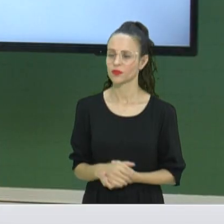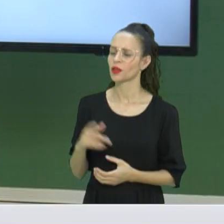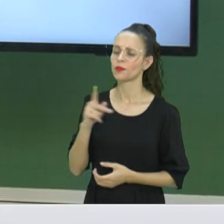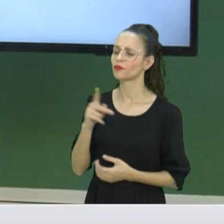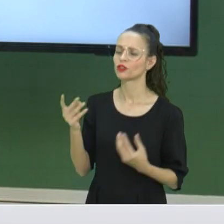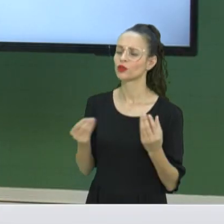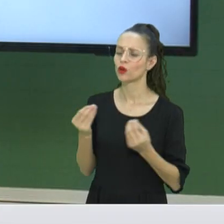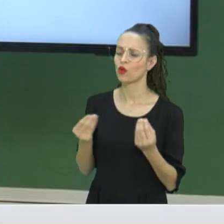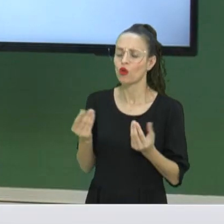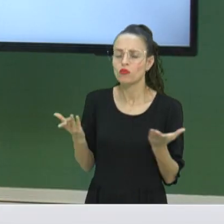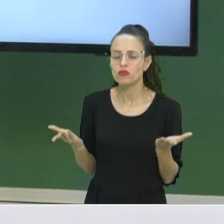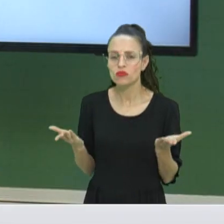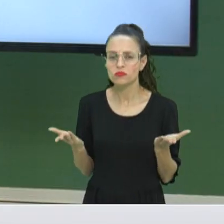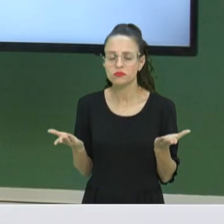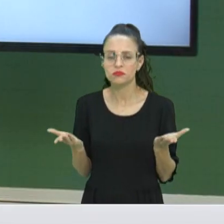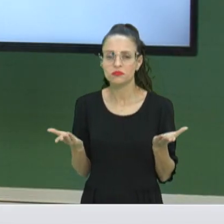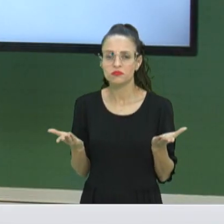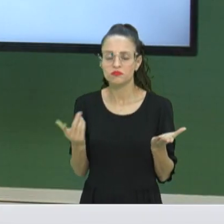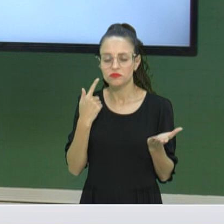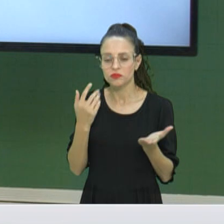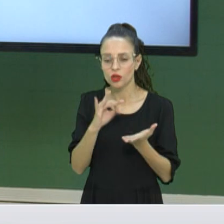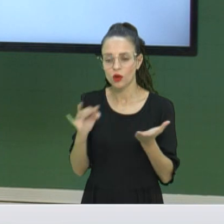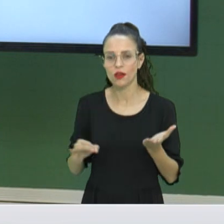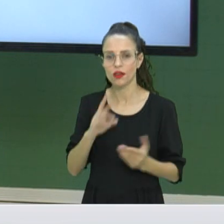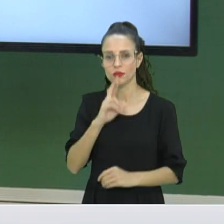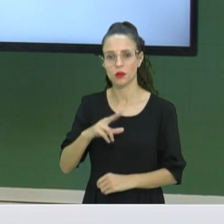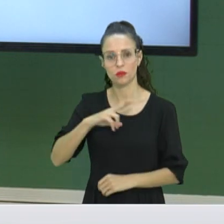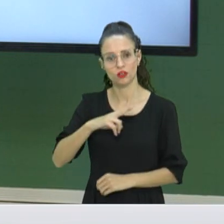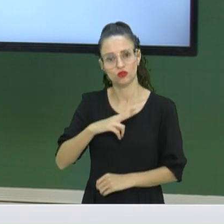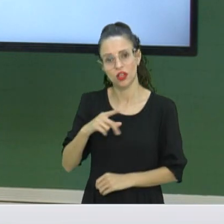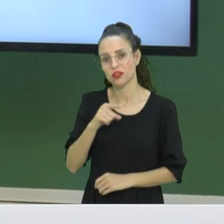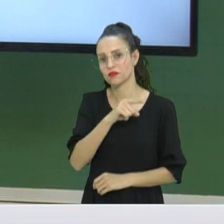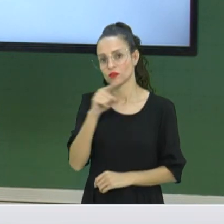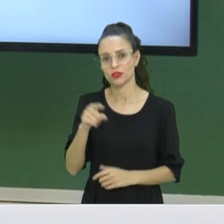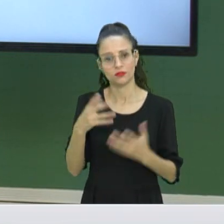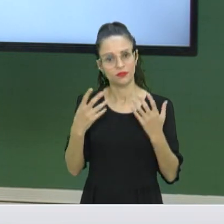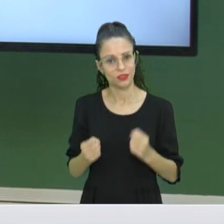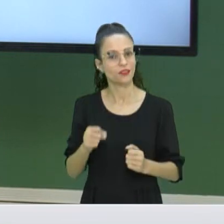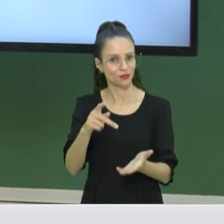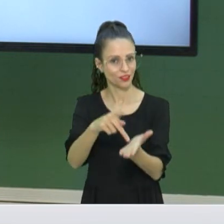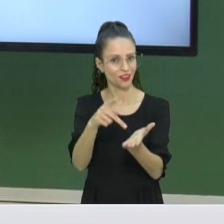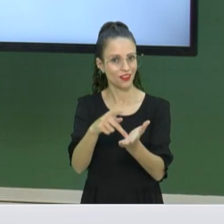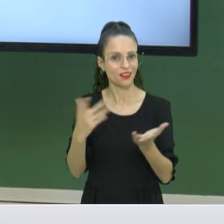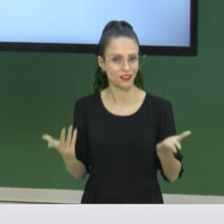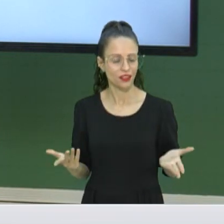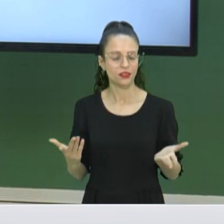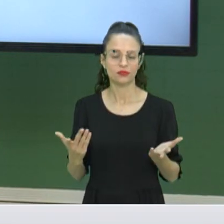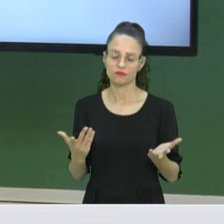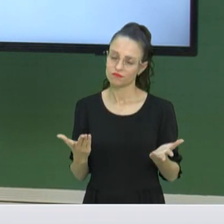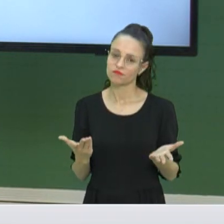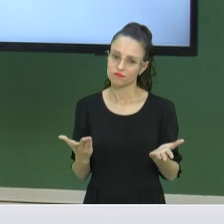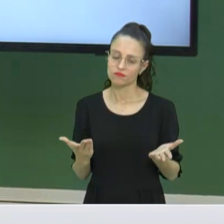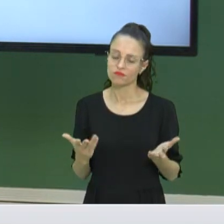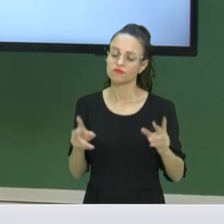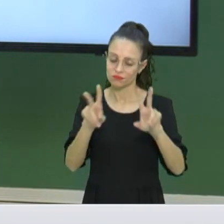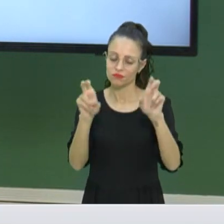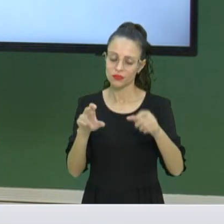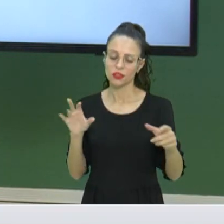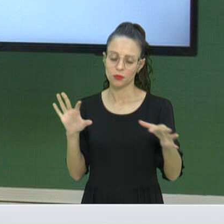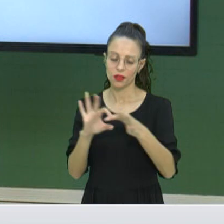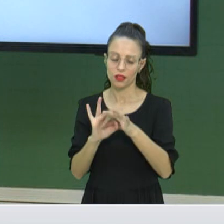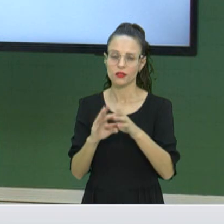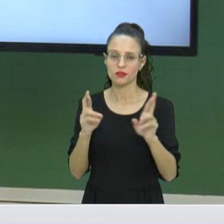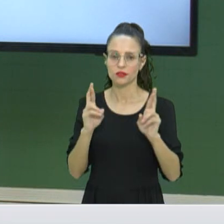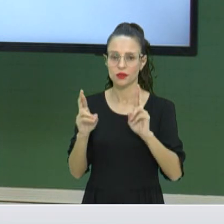Professora, como que nós vamos conferir se a resposta é pessoal? Tudo que eu escrever, você tem que aceitar. É verdade. Tendo relação com o tema, é